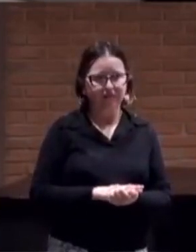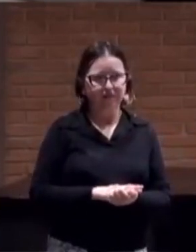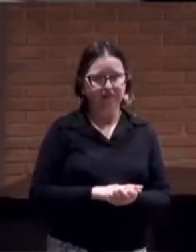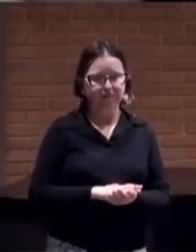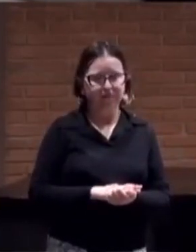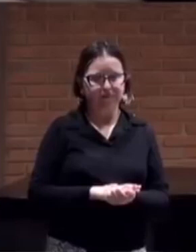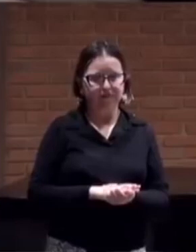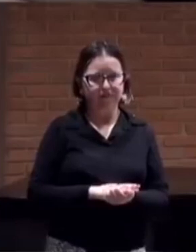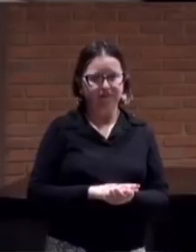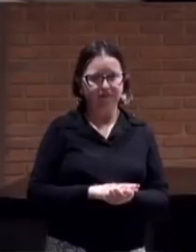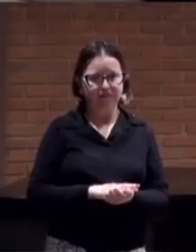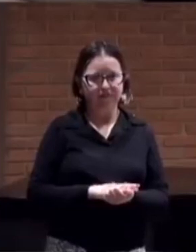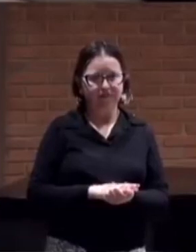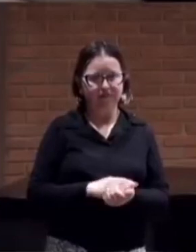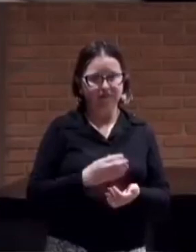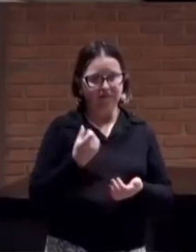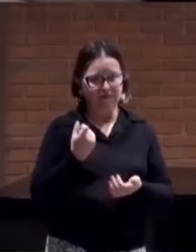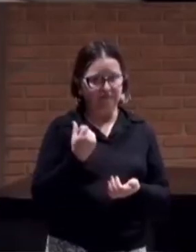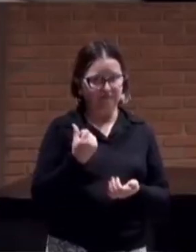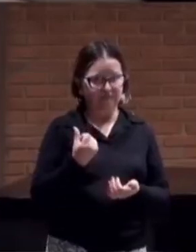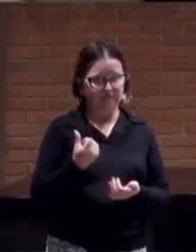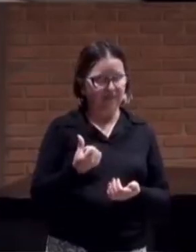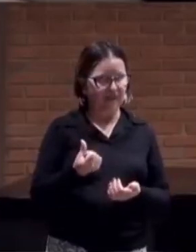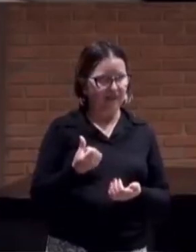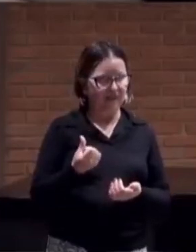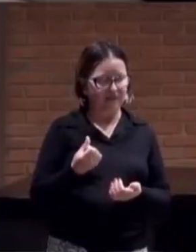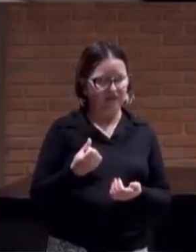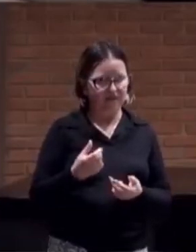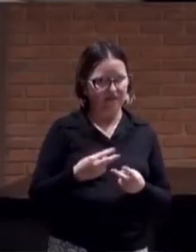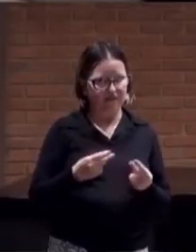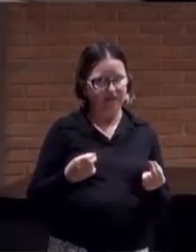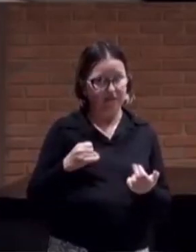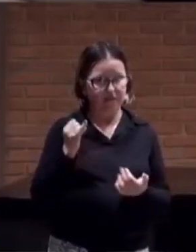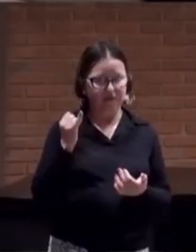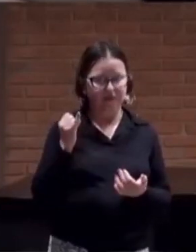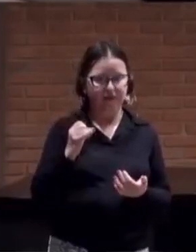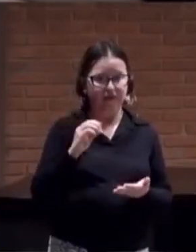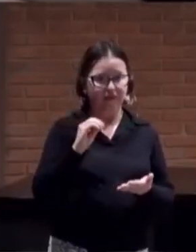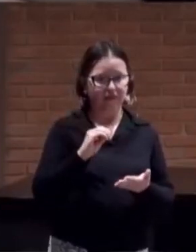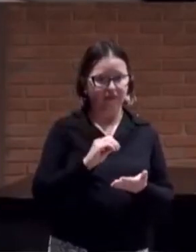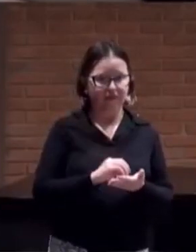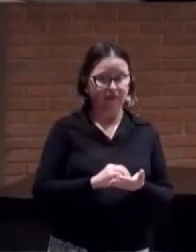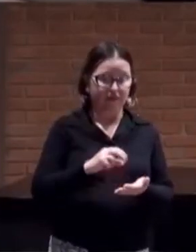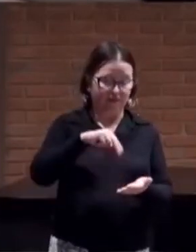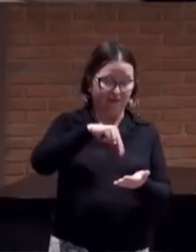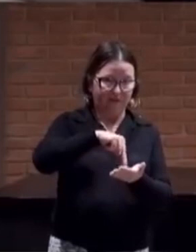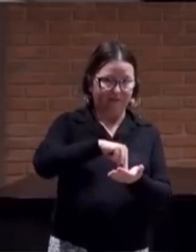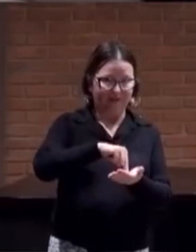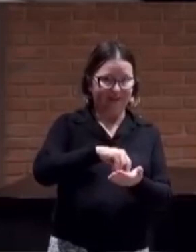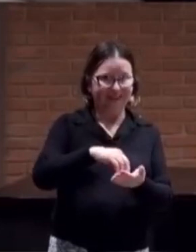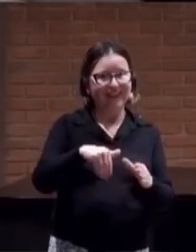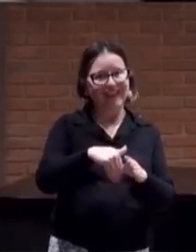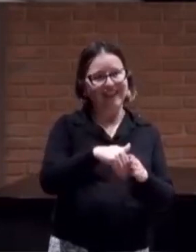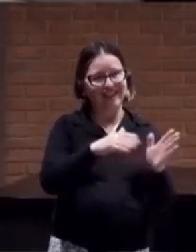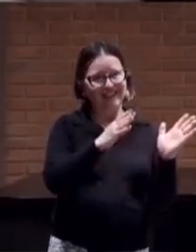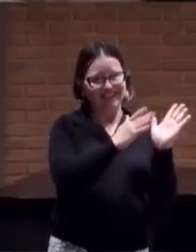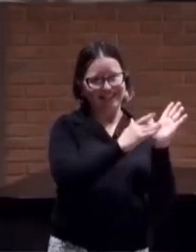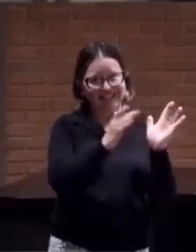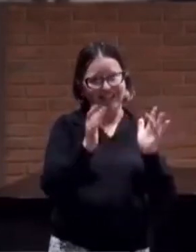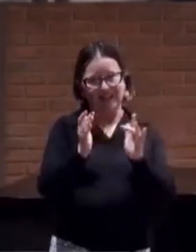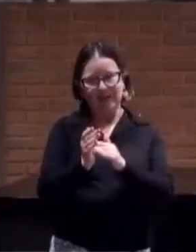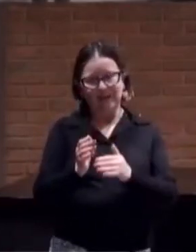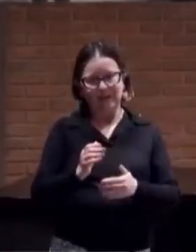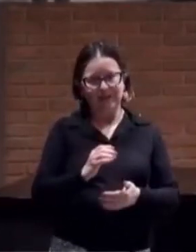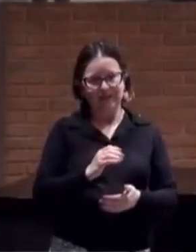E a sexta questão aqui é a falta de permanência em Jesus. É